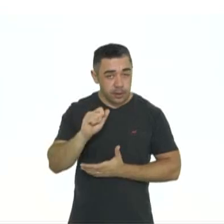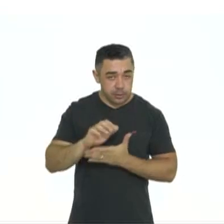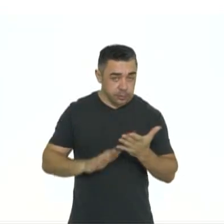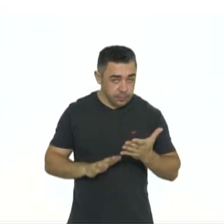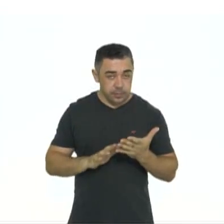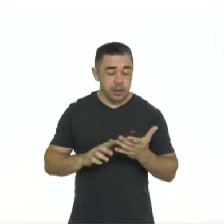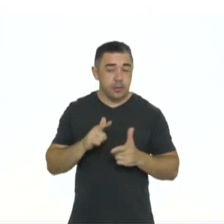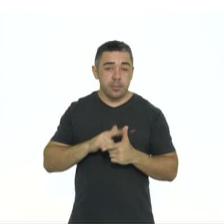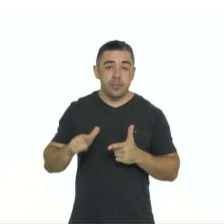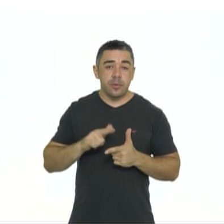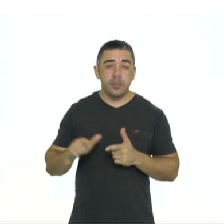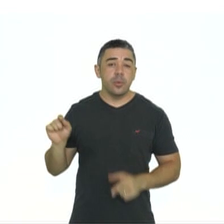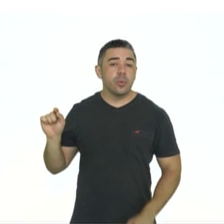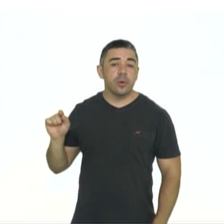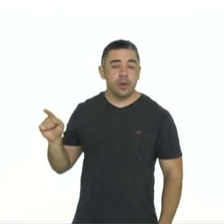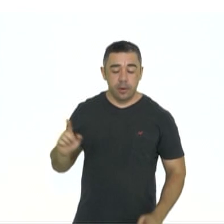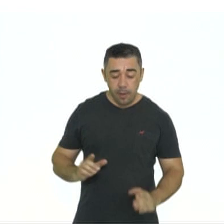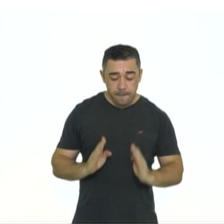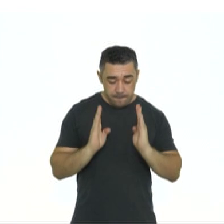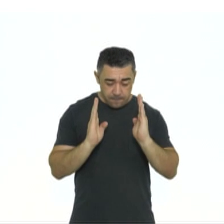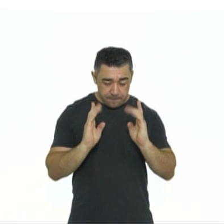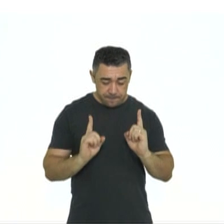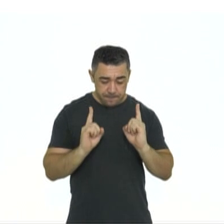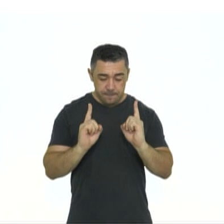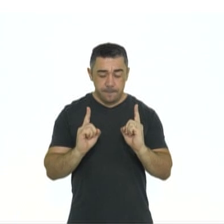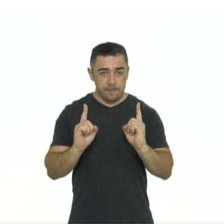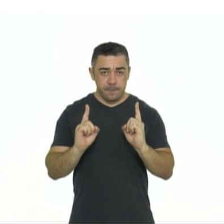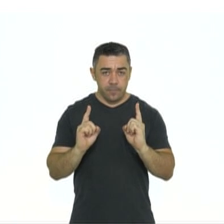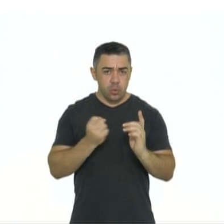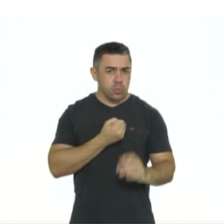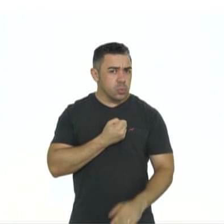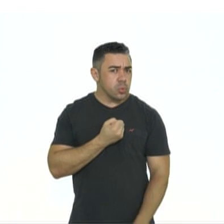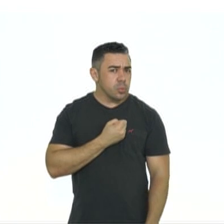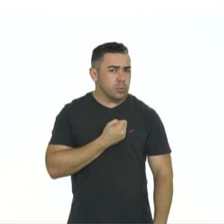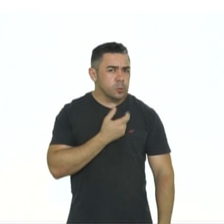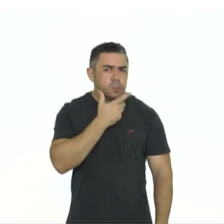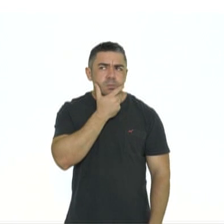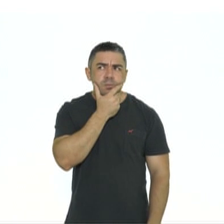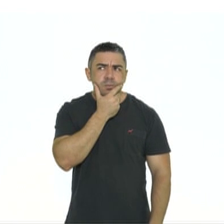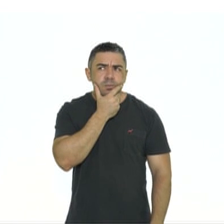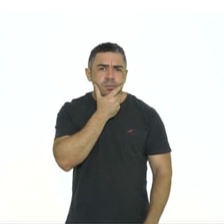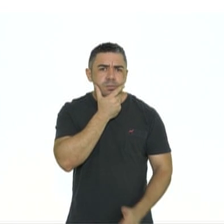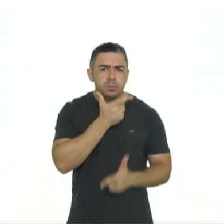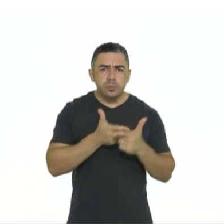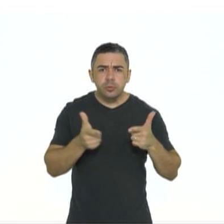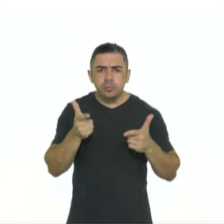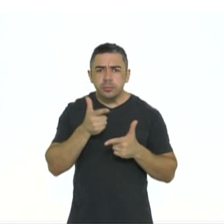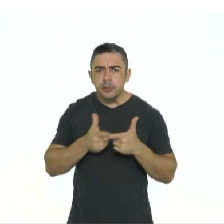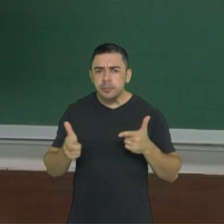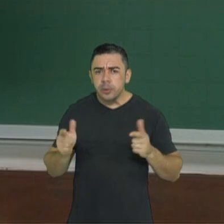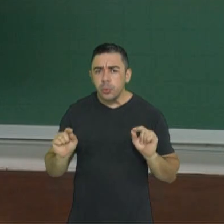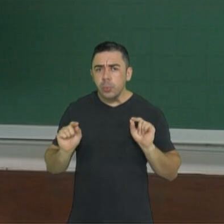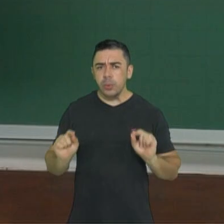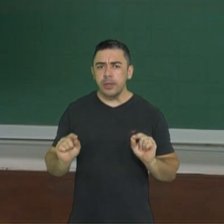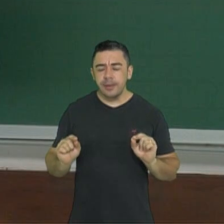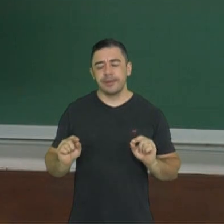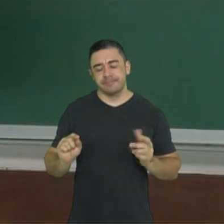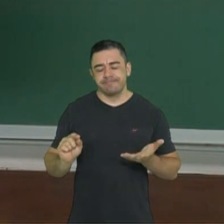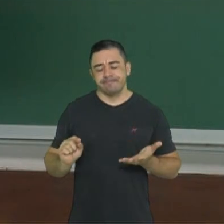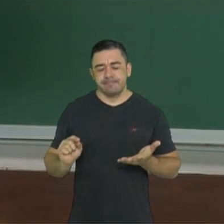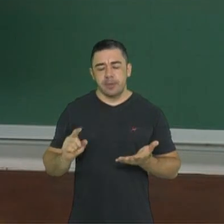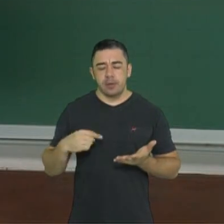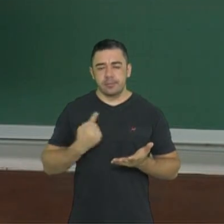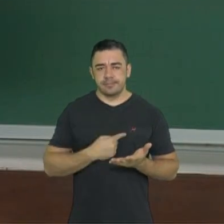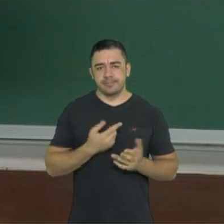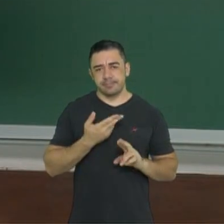exercícios todas as problema que envolva um módulo no mundo inteiro bom situação-problema uma situação problema é algo que a gente